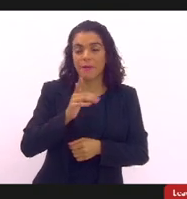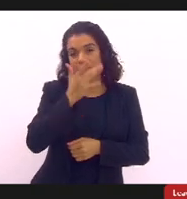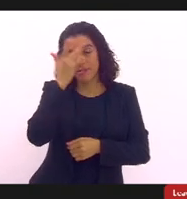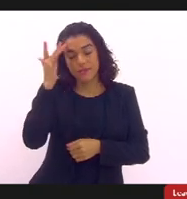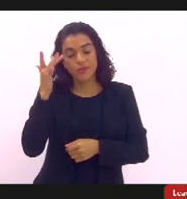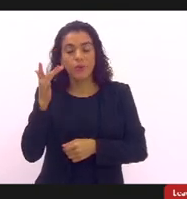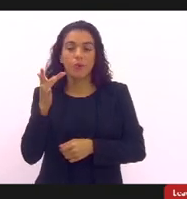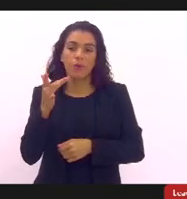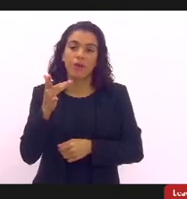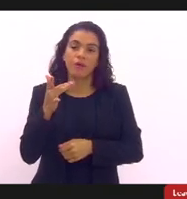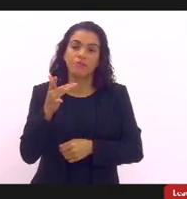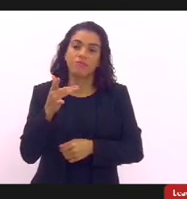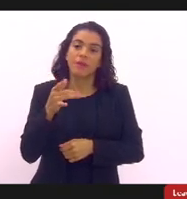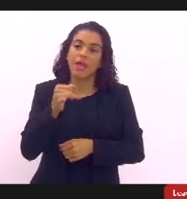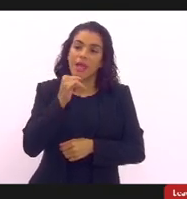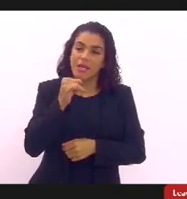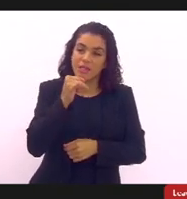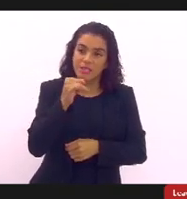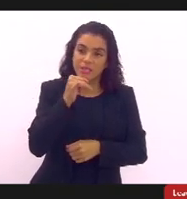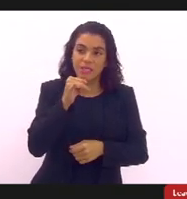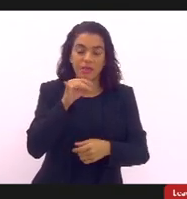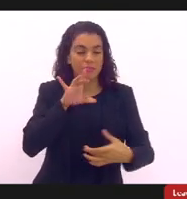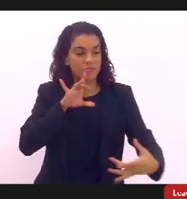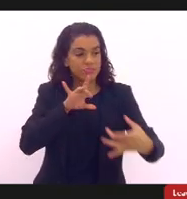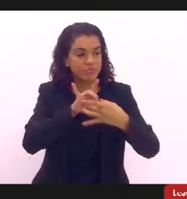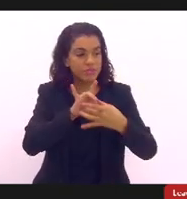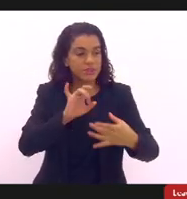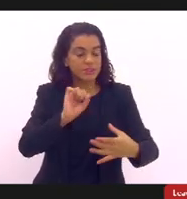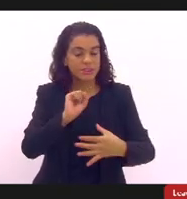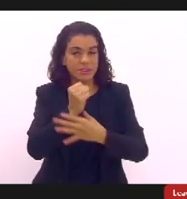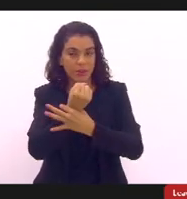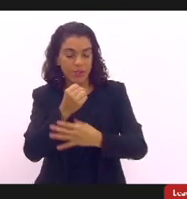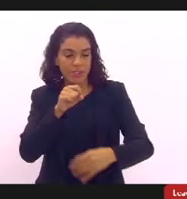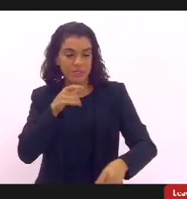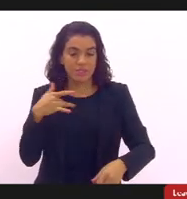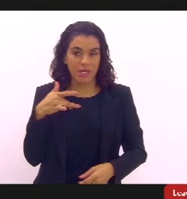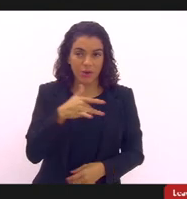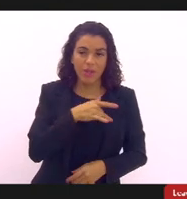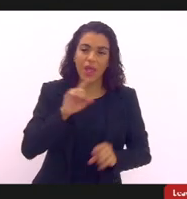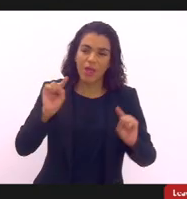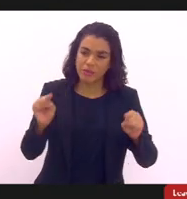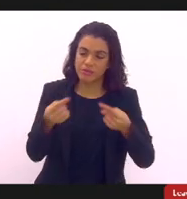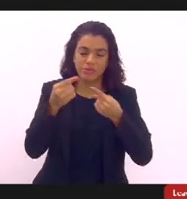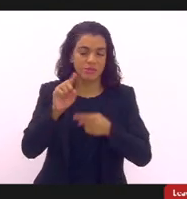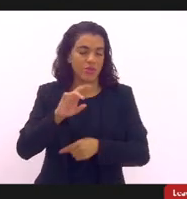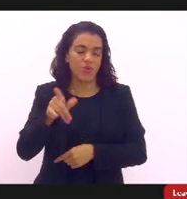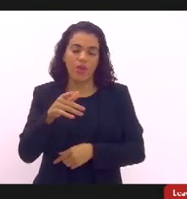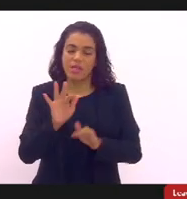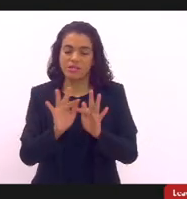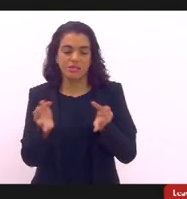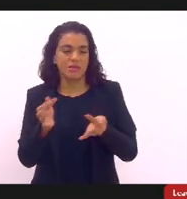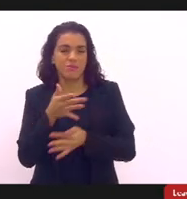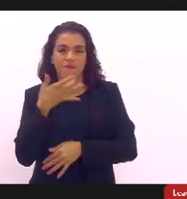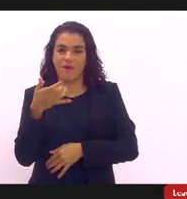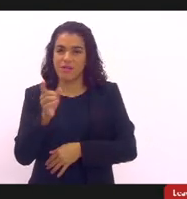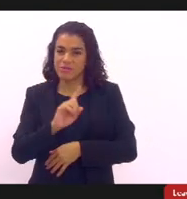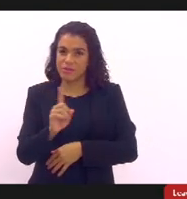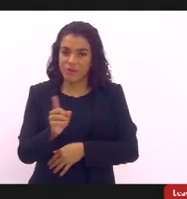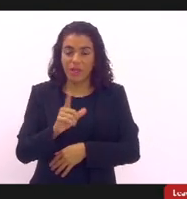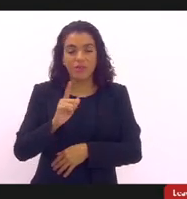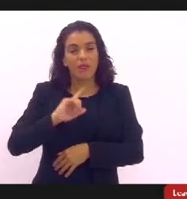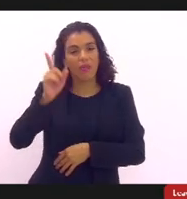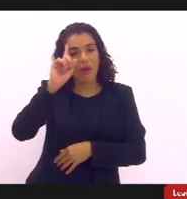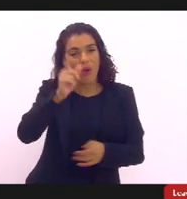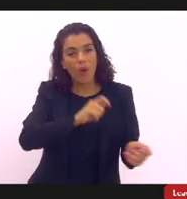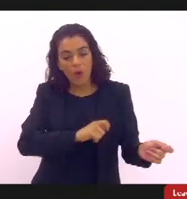comunicação, estreitar vínculo entre saúde e segurança, que é um desafio, gente, não é uma coisa simples. Às vezes a gente tem o nosso dia a